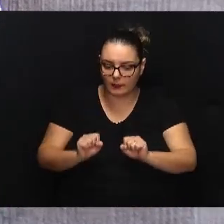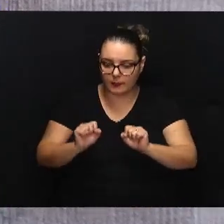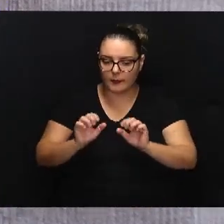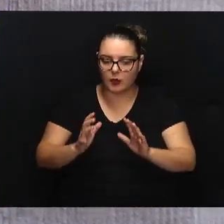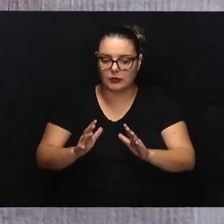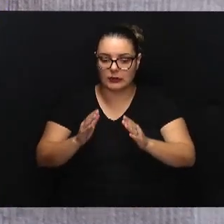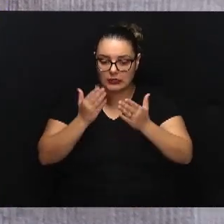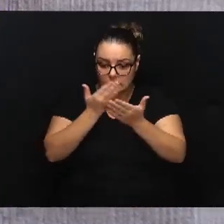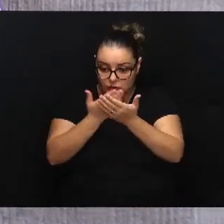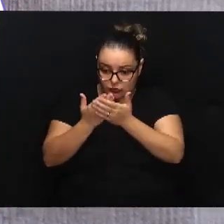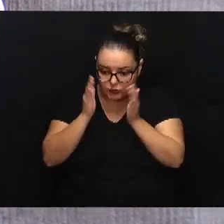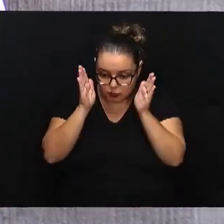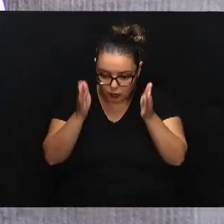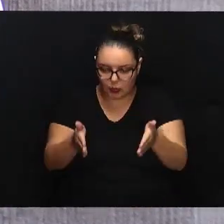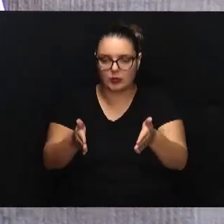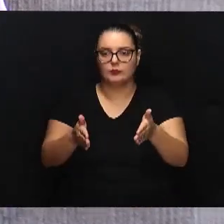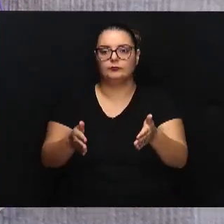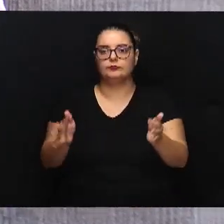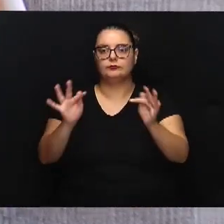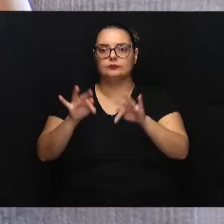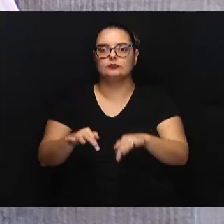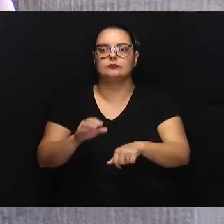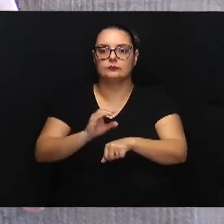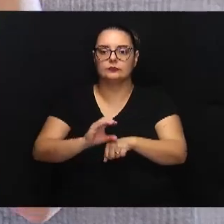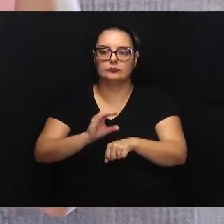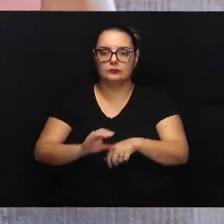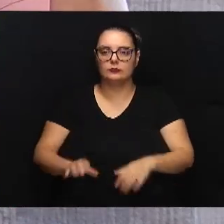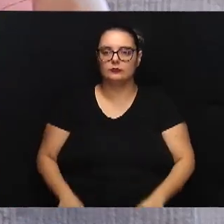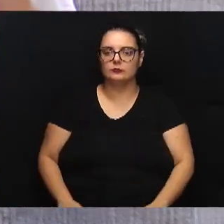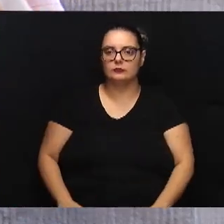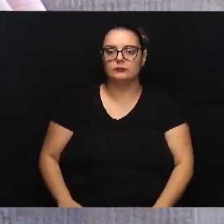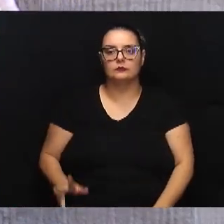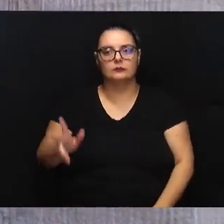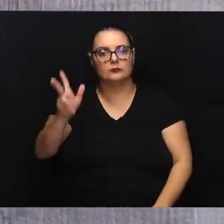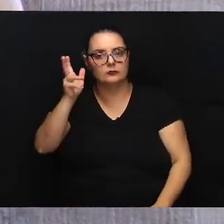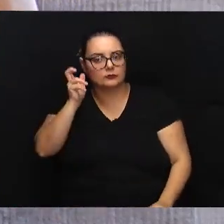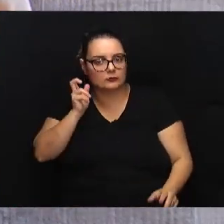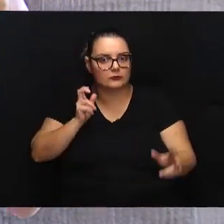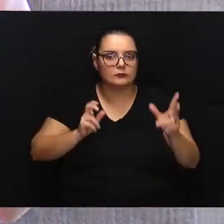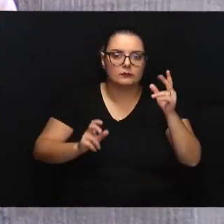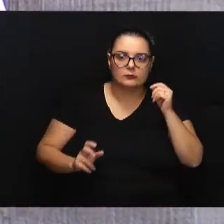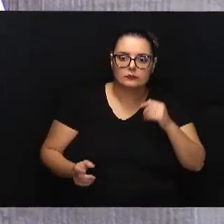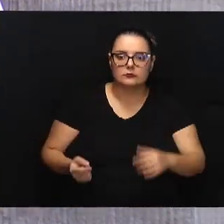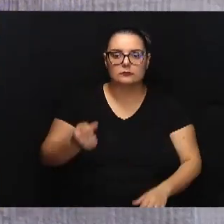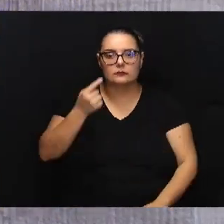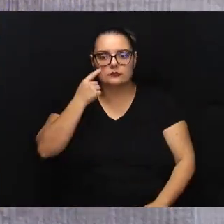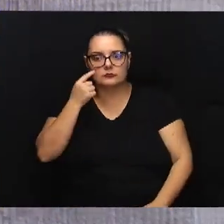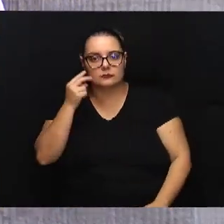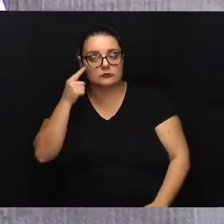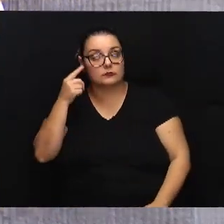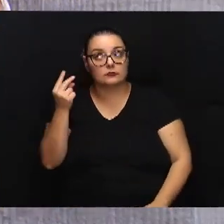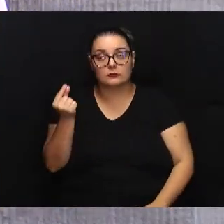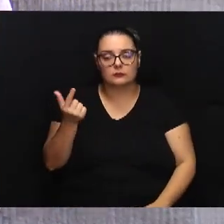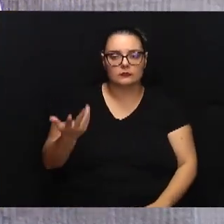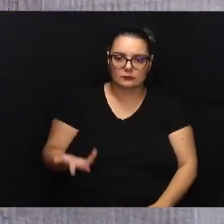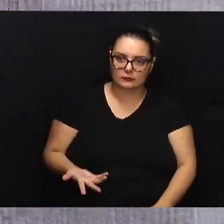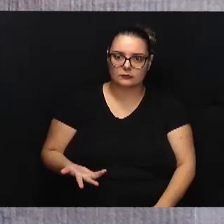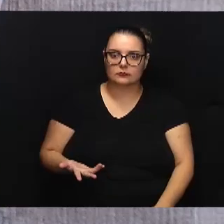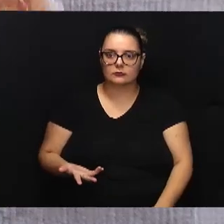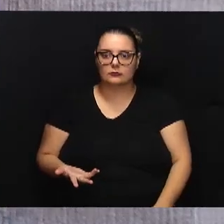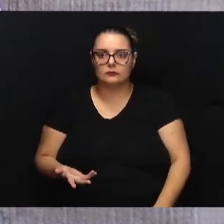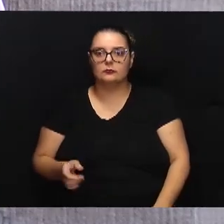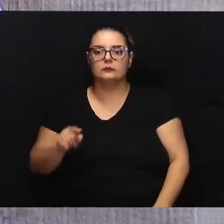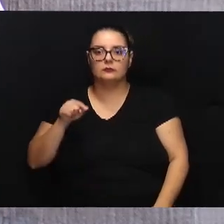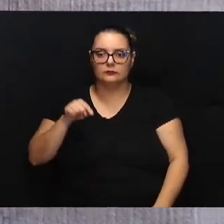para terminar o curso. Mas assim, eu ia ouvindo o curso para ver se me dava uma ideia ali. Foi aí, então, que nessa